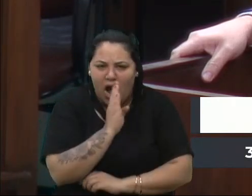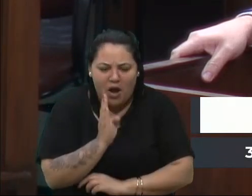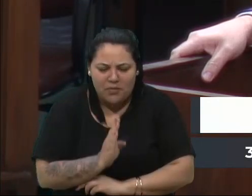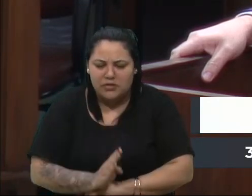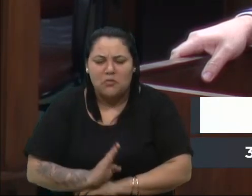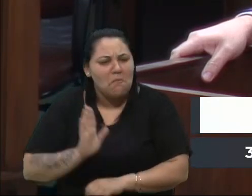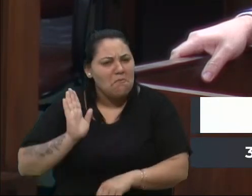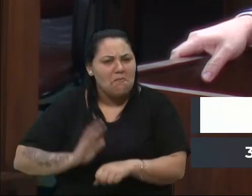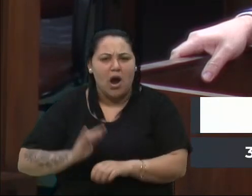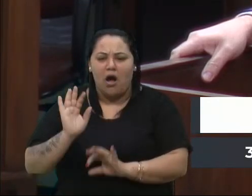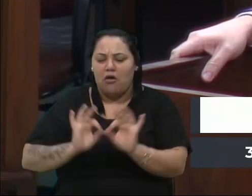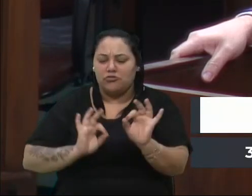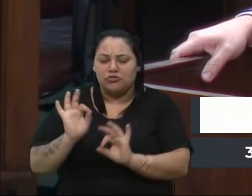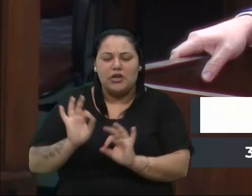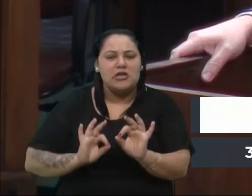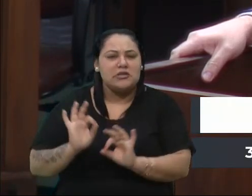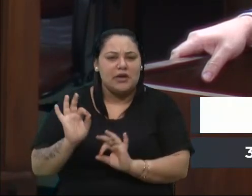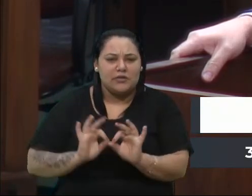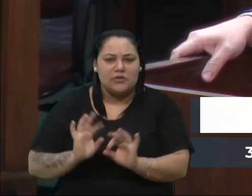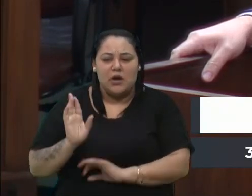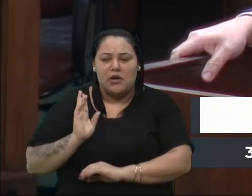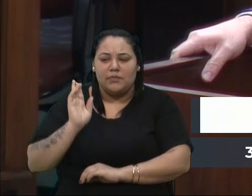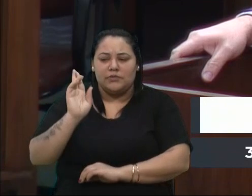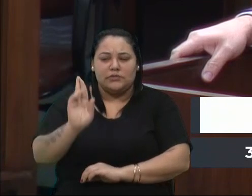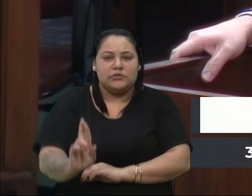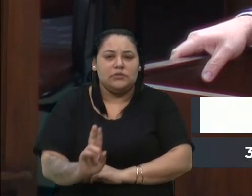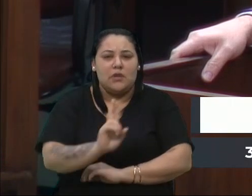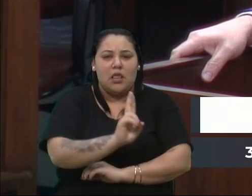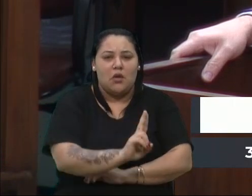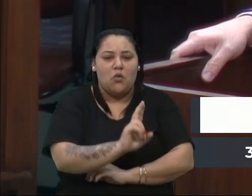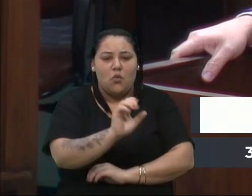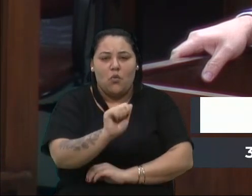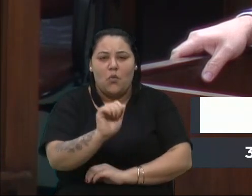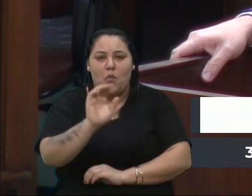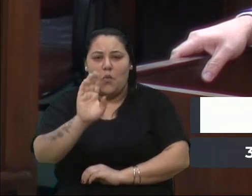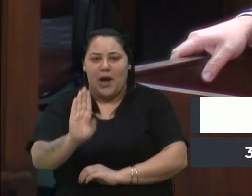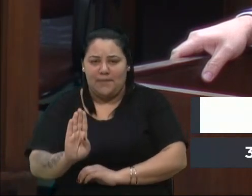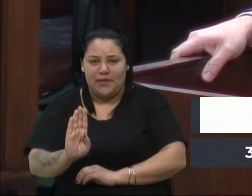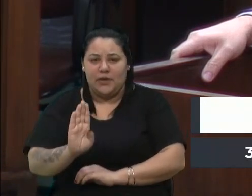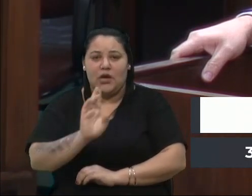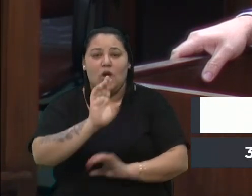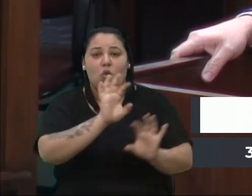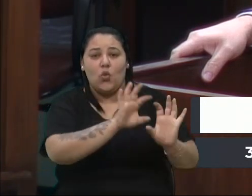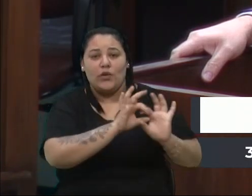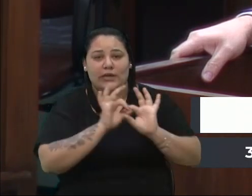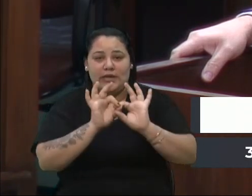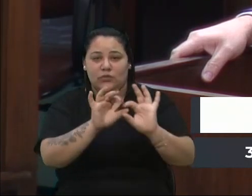atuante, representado pela União das Associações de Bairros e